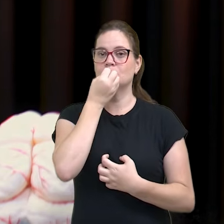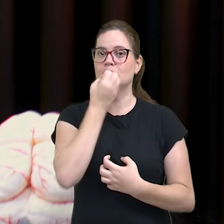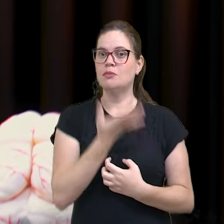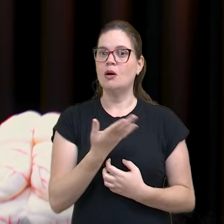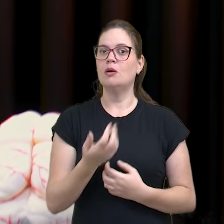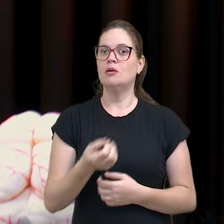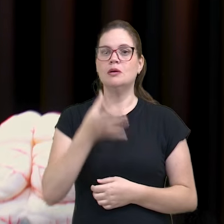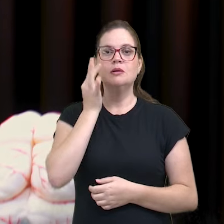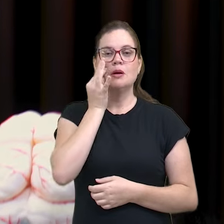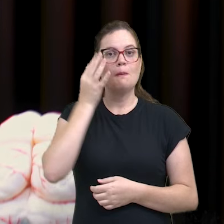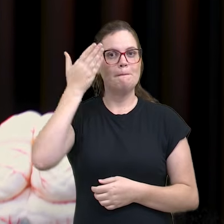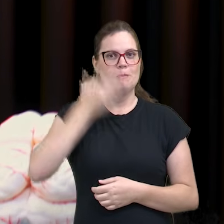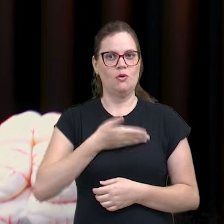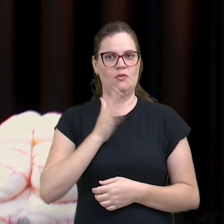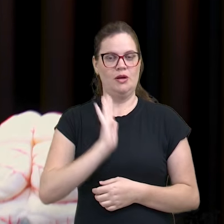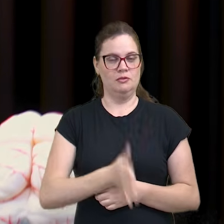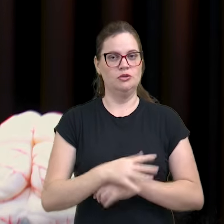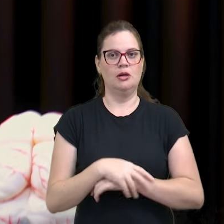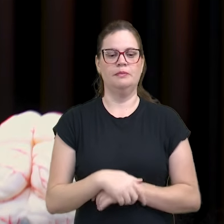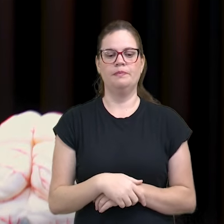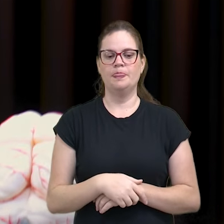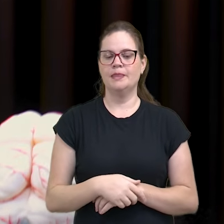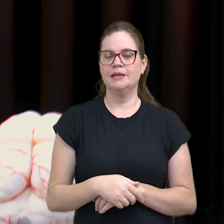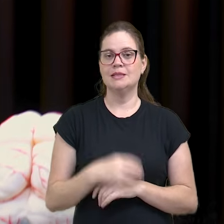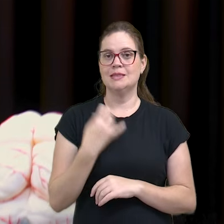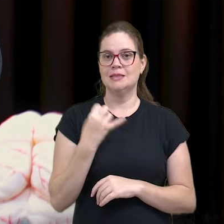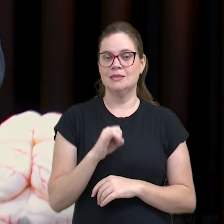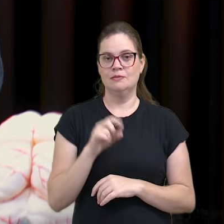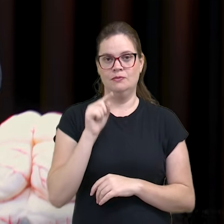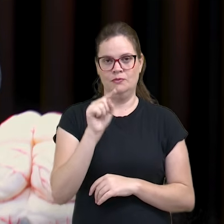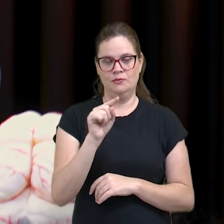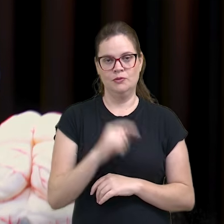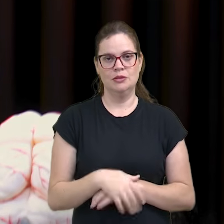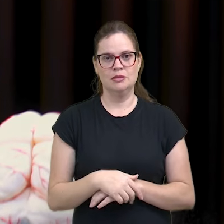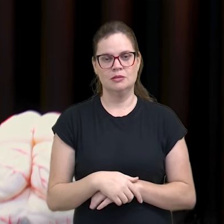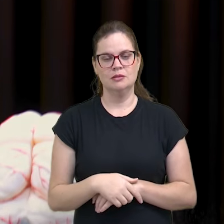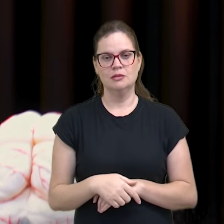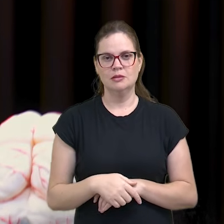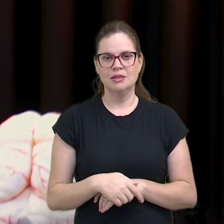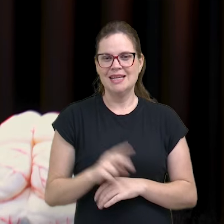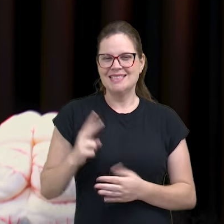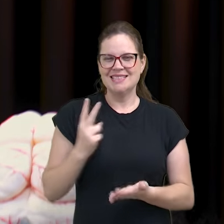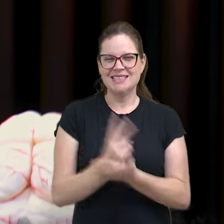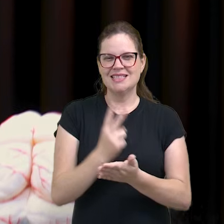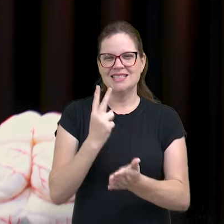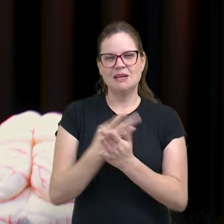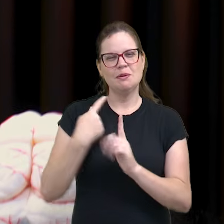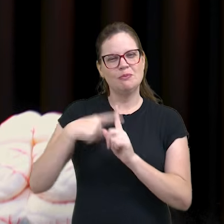é um sentimento que já é comprovado que quando você